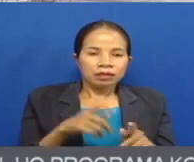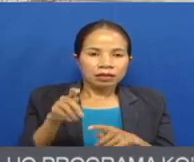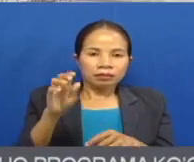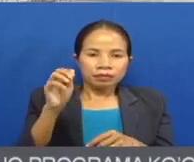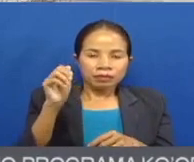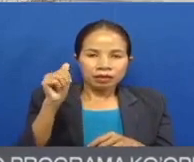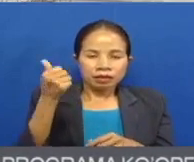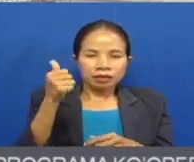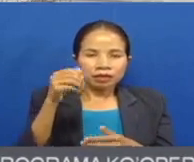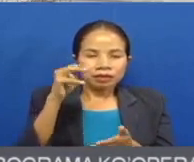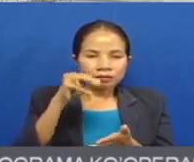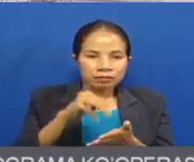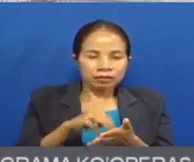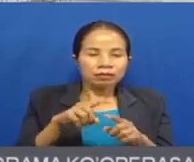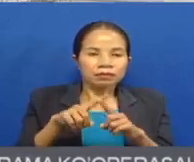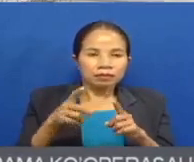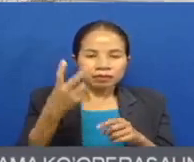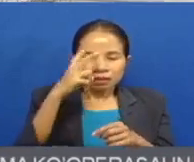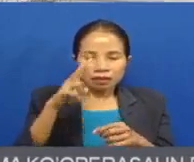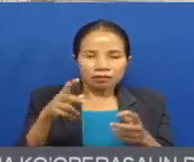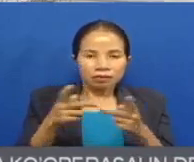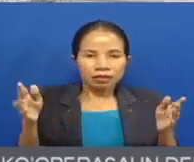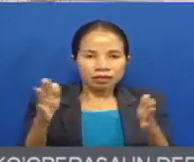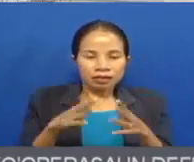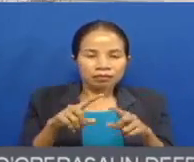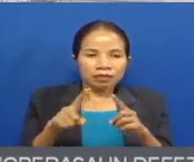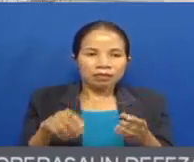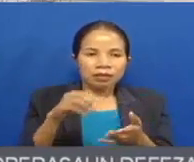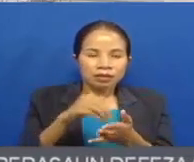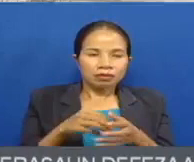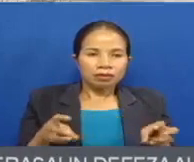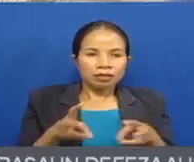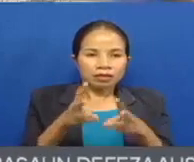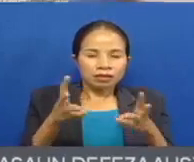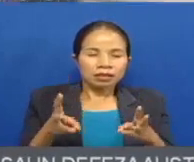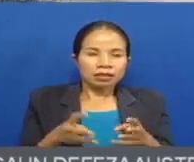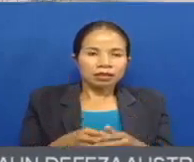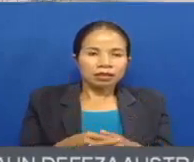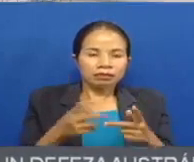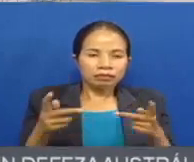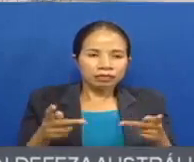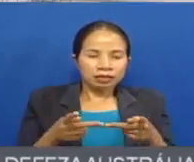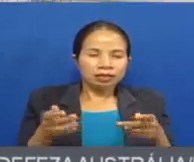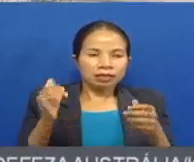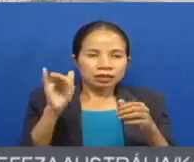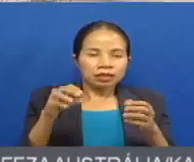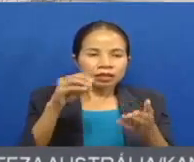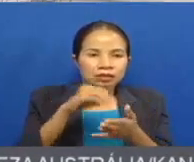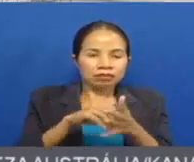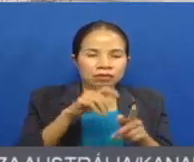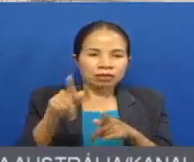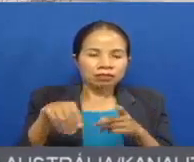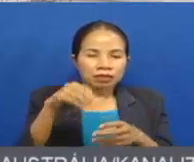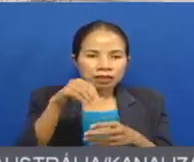pessoas ia ne, mai be ia harika fatine clot, mai be ami coloca ia estrada let cerne, fatine espaço cerne, ti coloca o tema